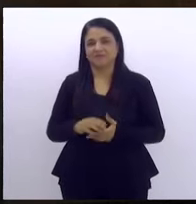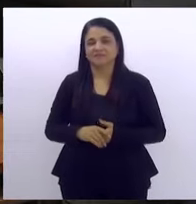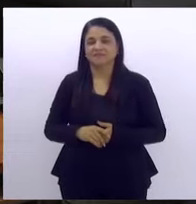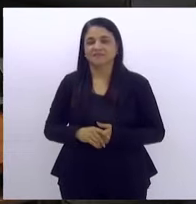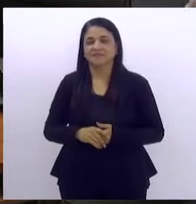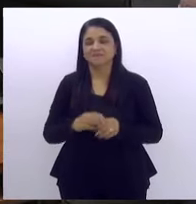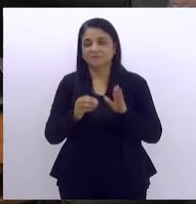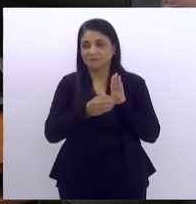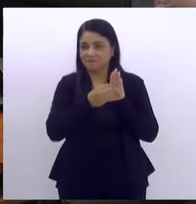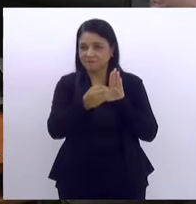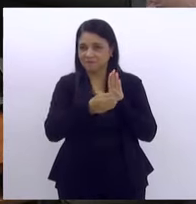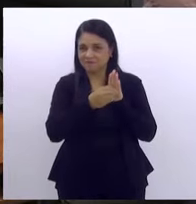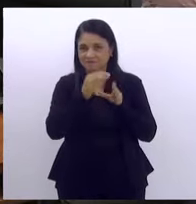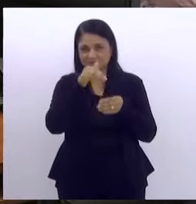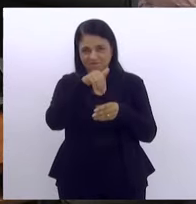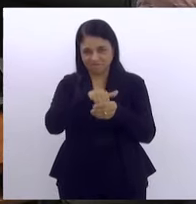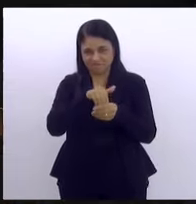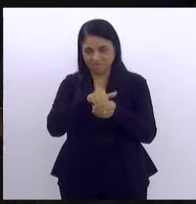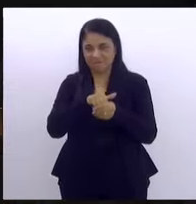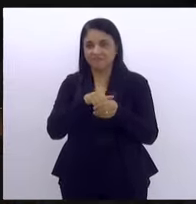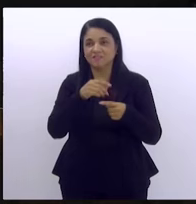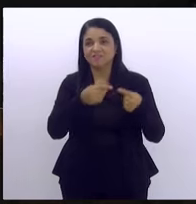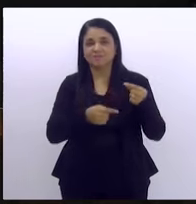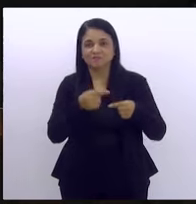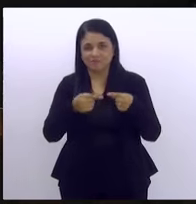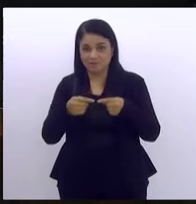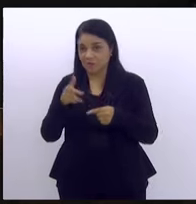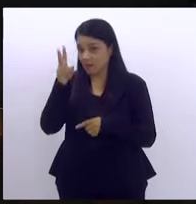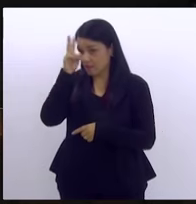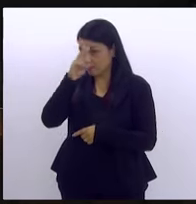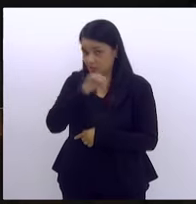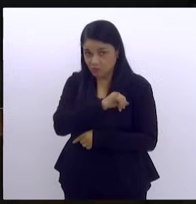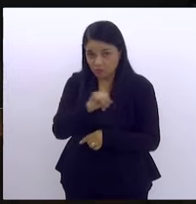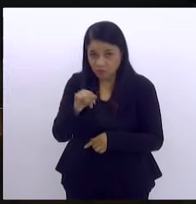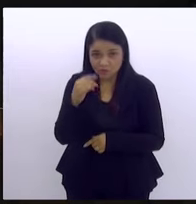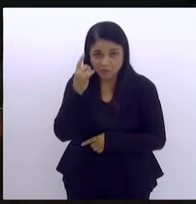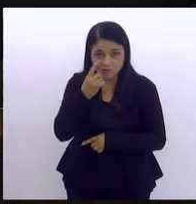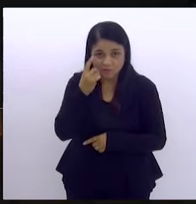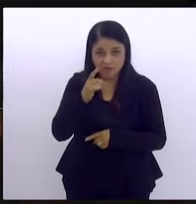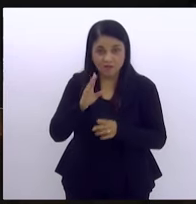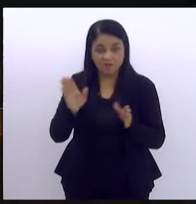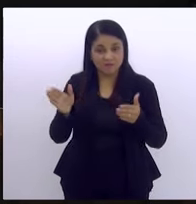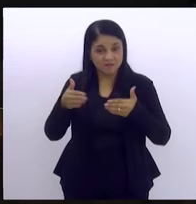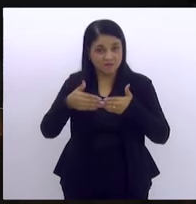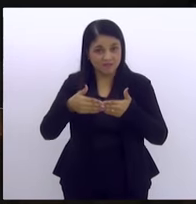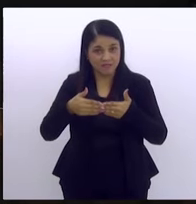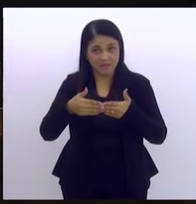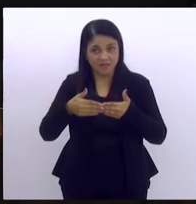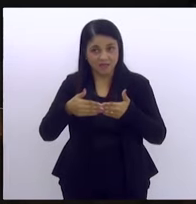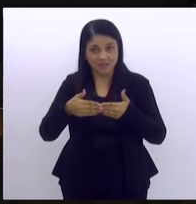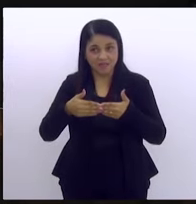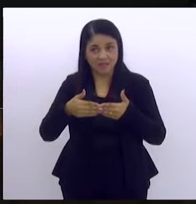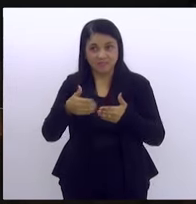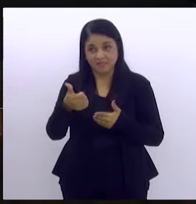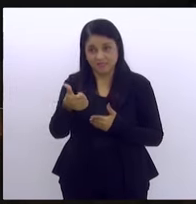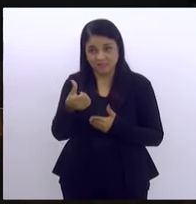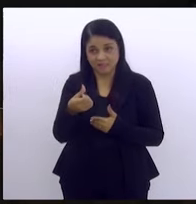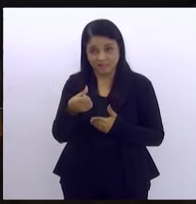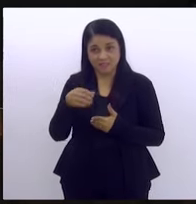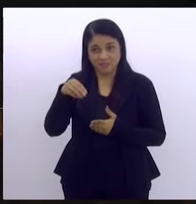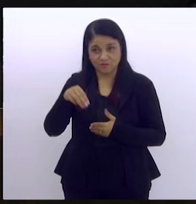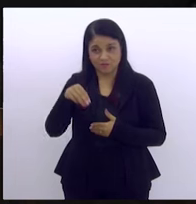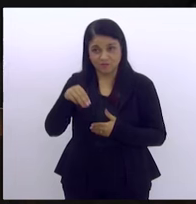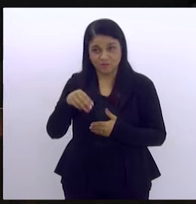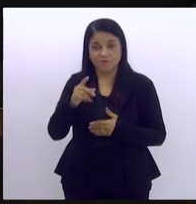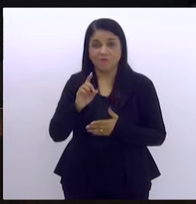Com os pareceres emitidos, em discussão, lembrando aos senhores nobres deputados que a sessão encerra em 16 minutos, ainda falta